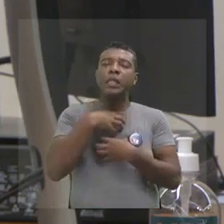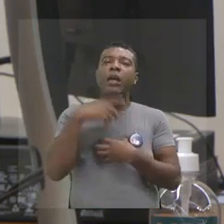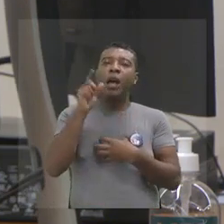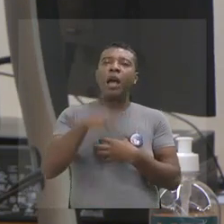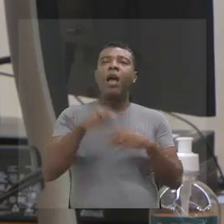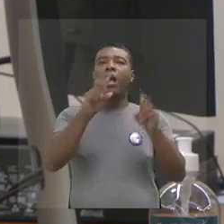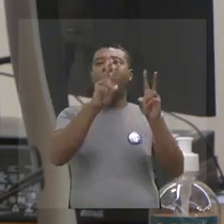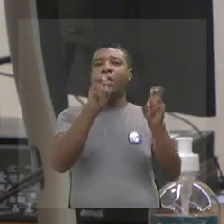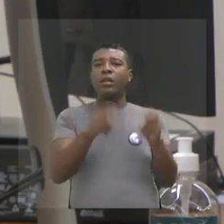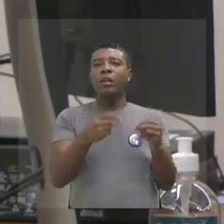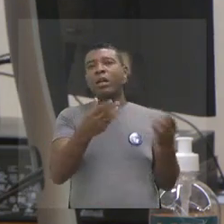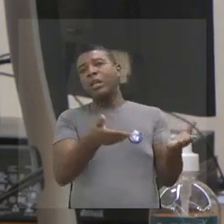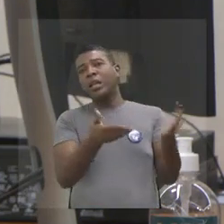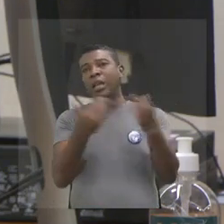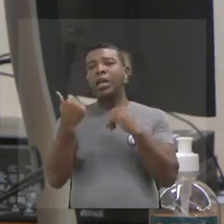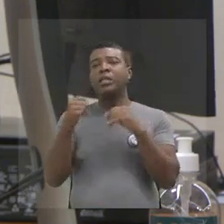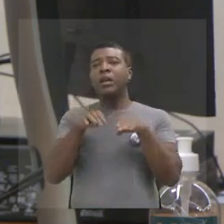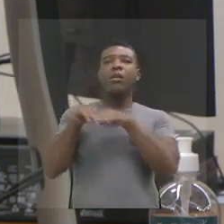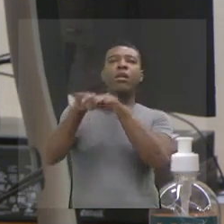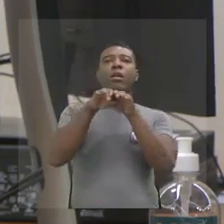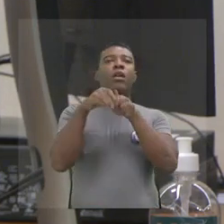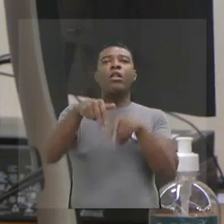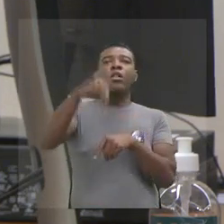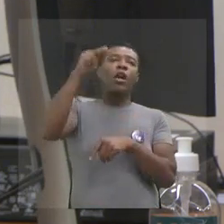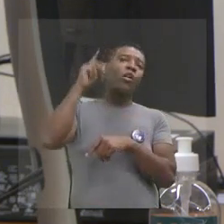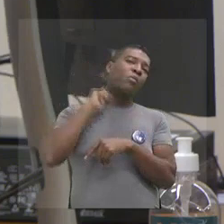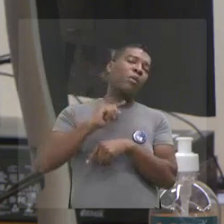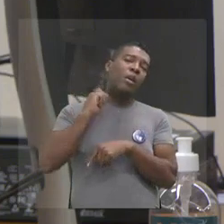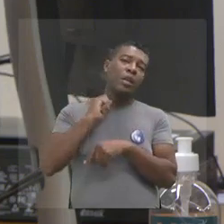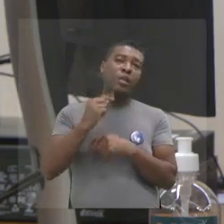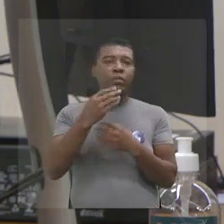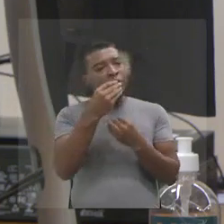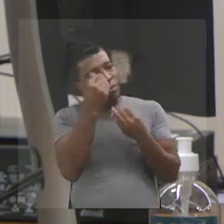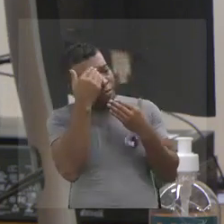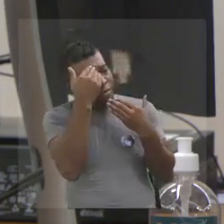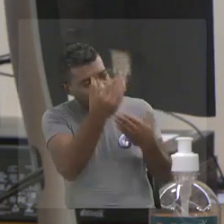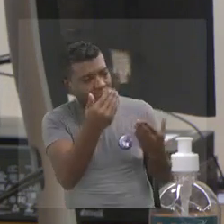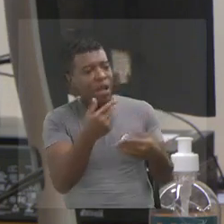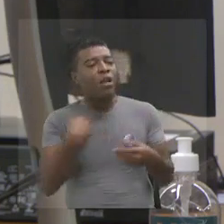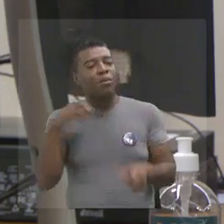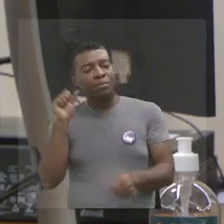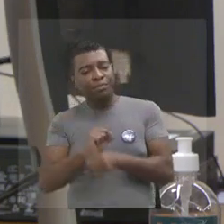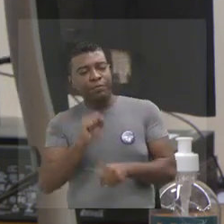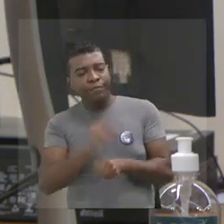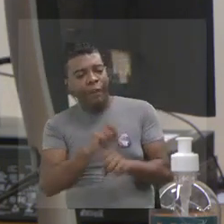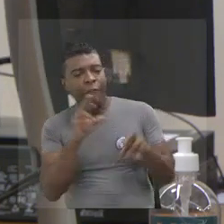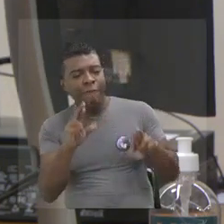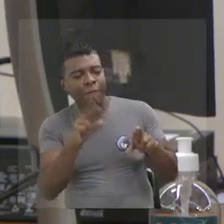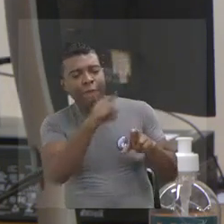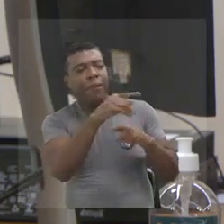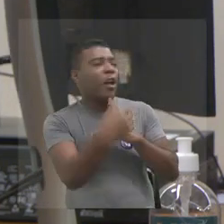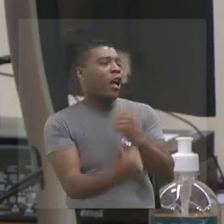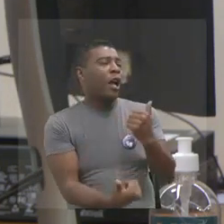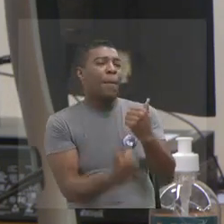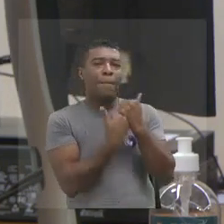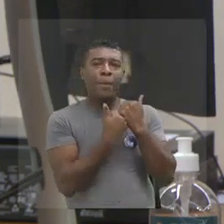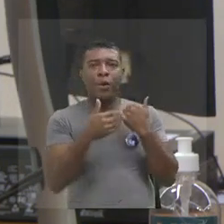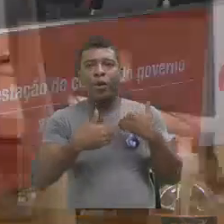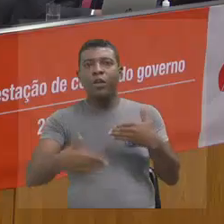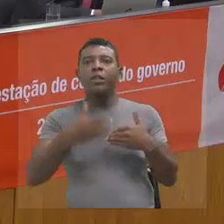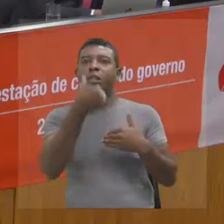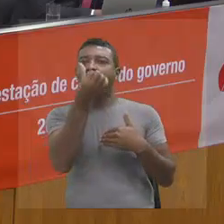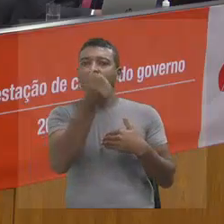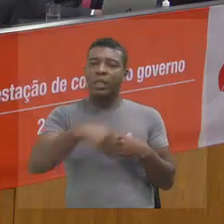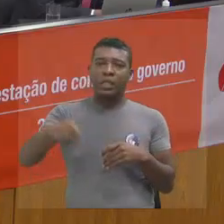tipo promover a Equidade para o norte de Minas então só tente agradecer né e contar com esse apoio para o que lá de vir nesses próximos seis meses aí muito obrigado